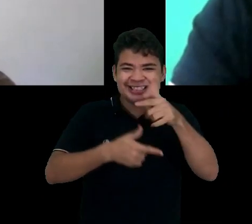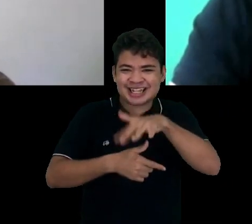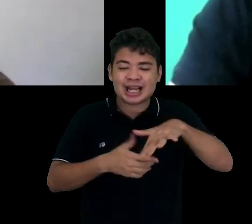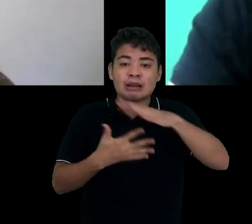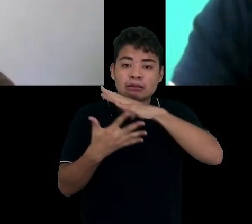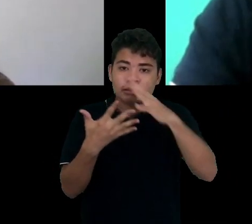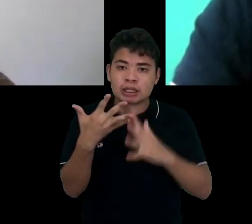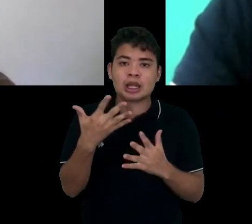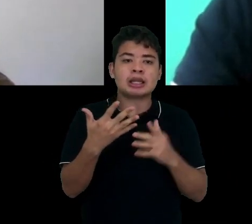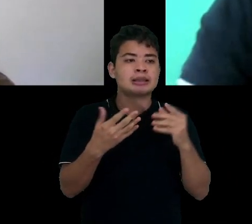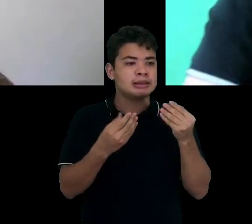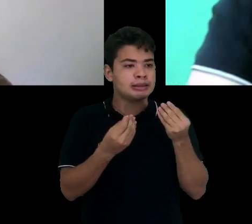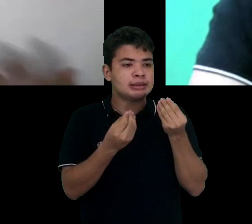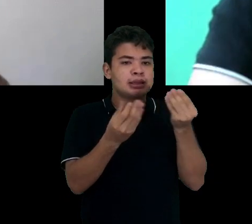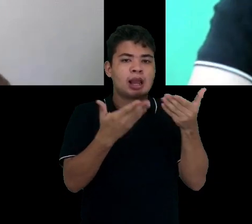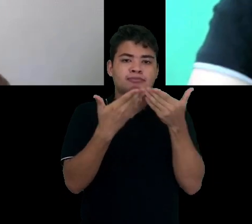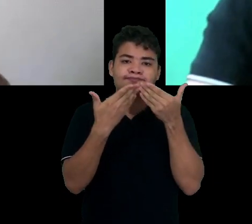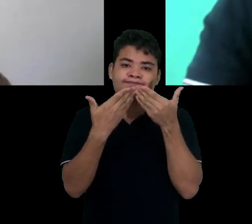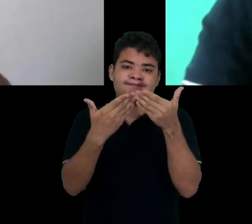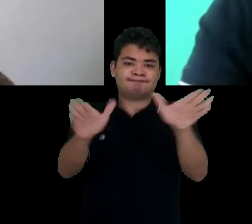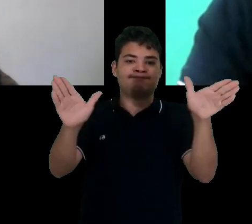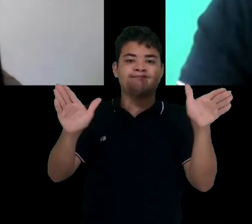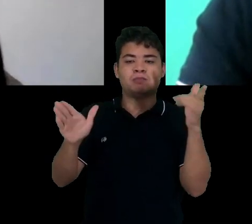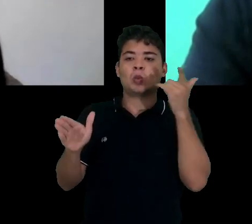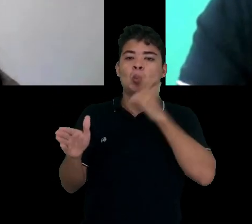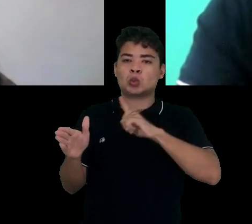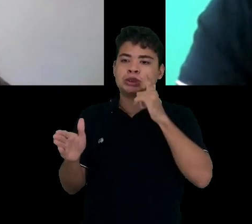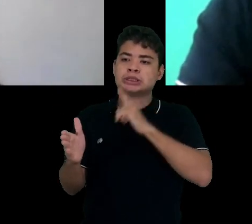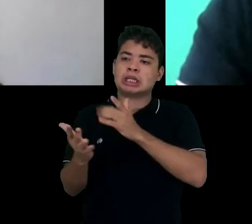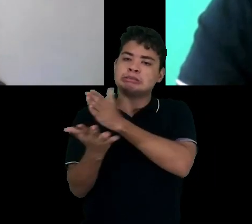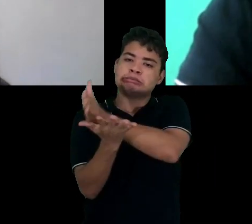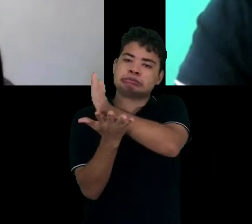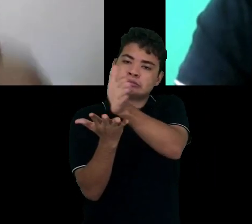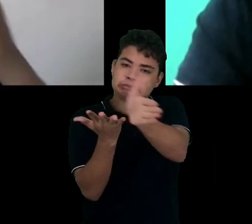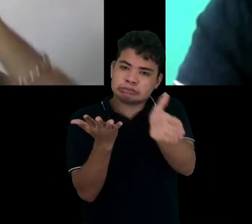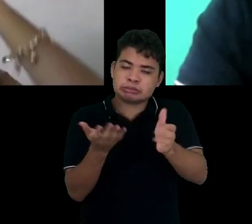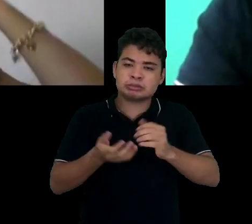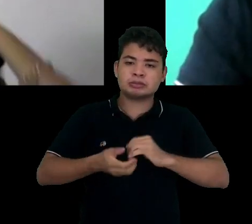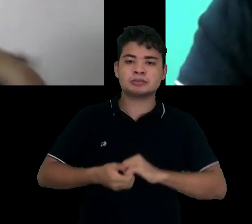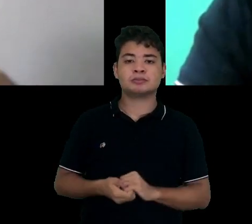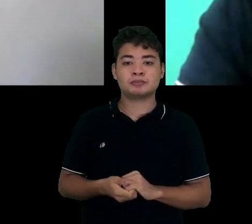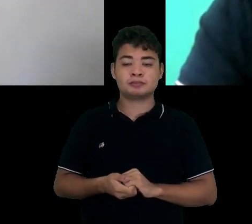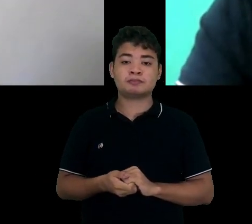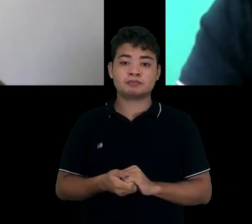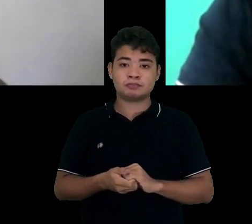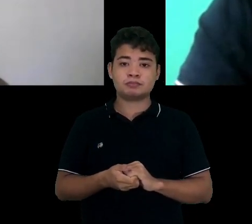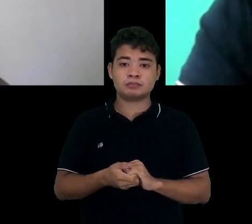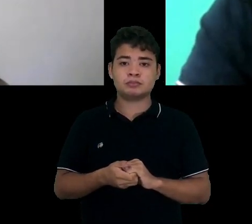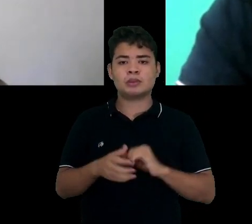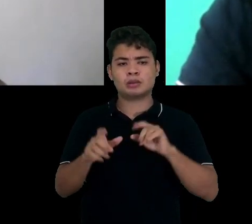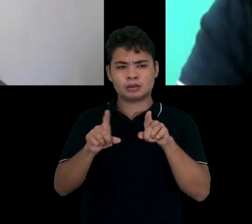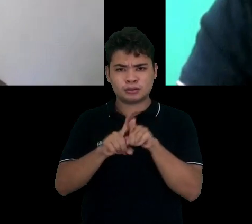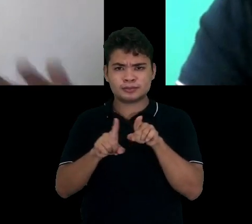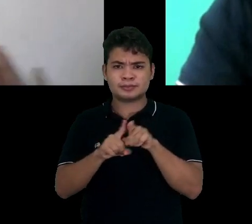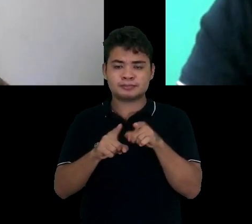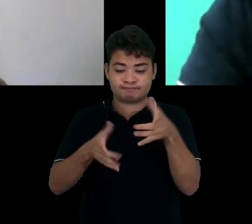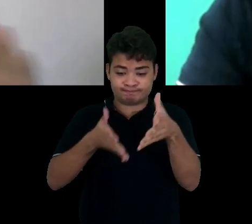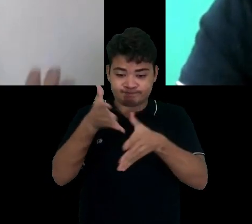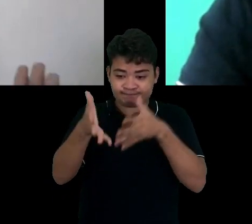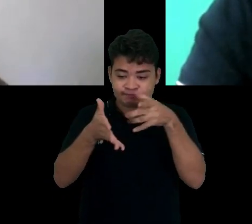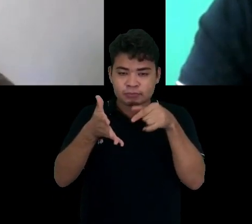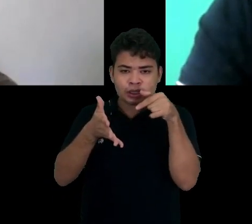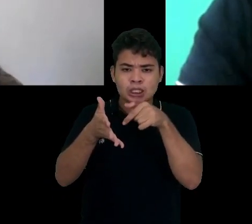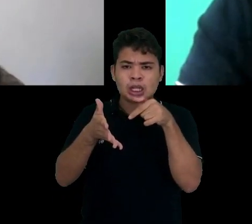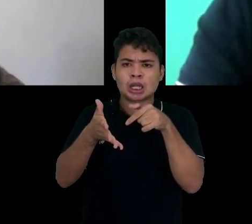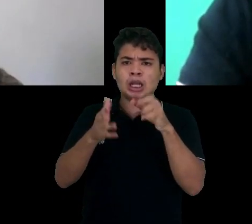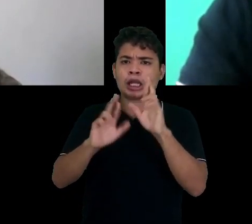Libras também te abre muitas portas, que a gente vai falar disso mais um pouquinho, né? E o fato desse idioma ser um pouco diferente,